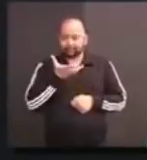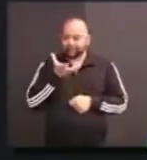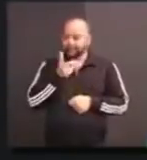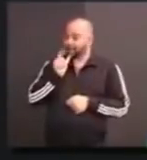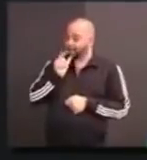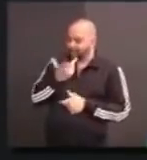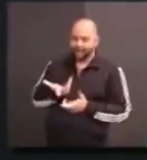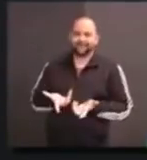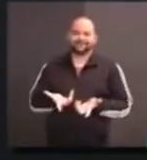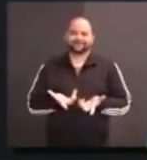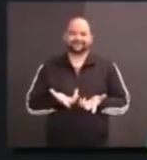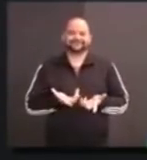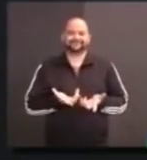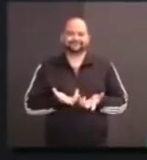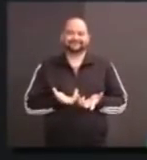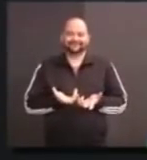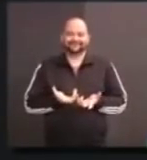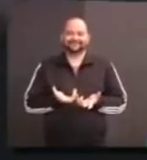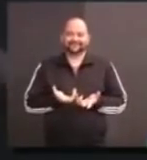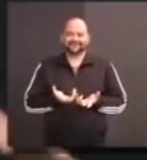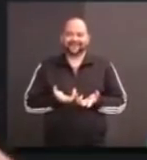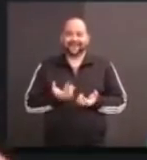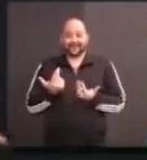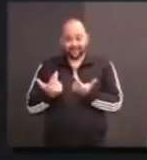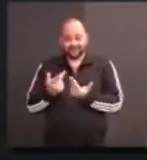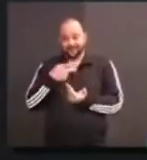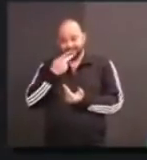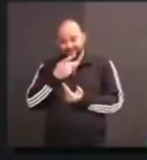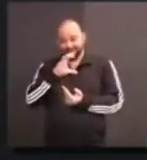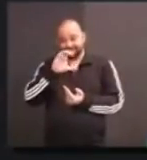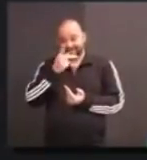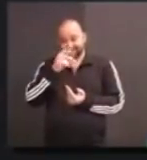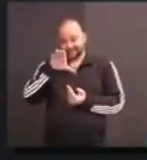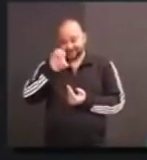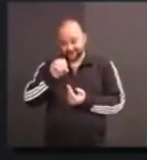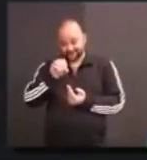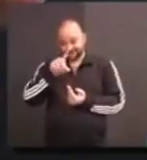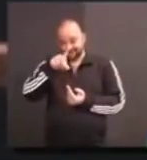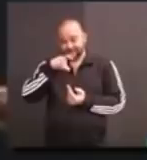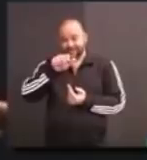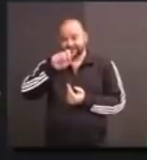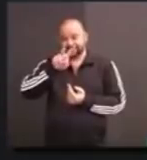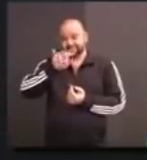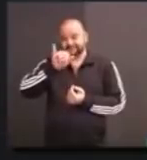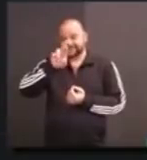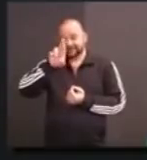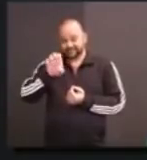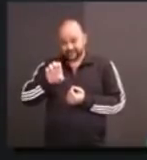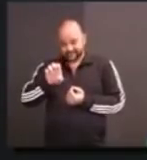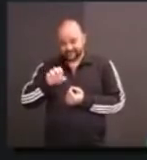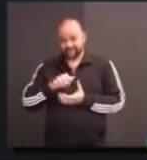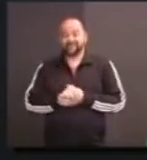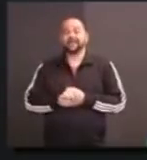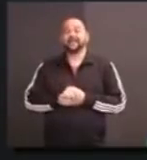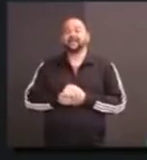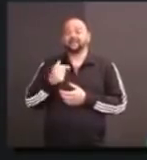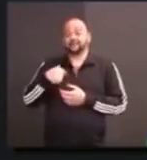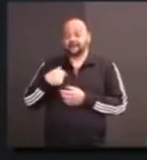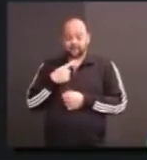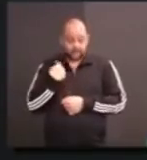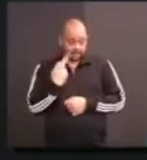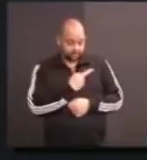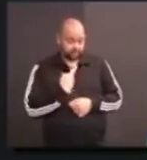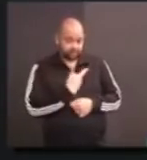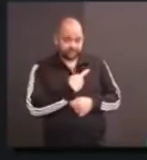d'água. Como dizia Chico Xavier, meu filho, as minhas coisas aqui, as nossas